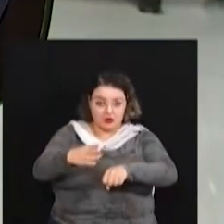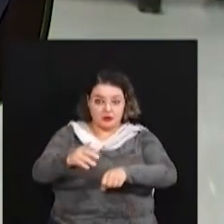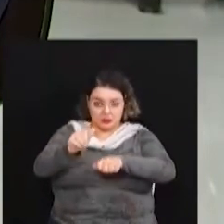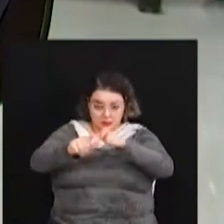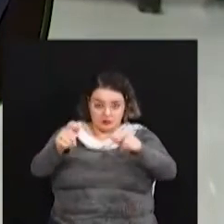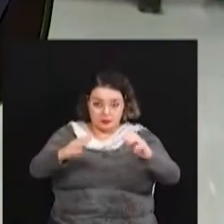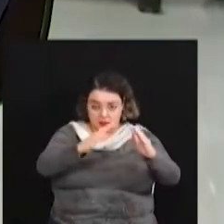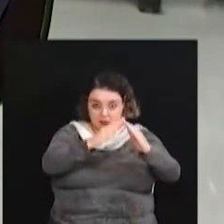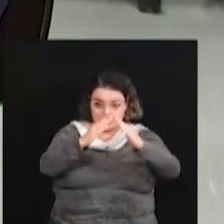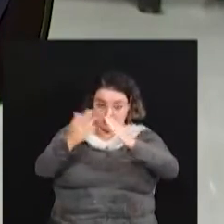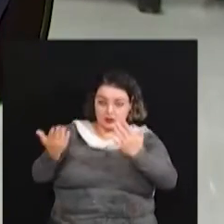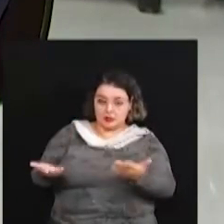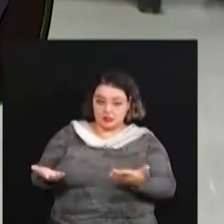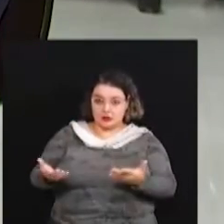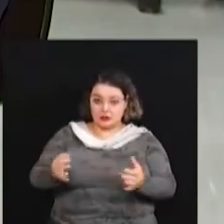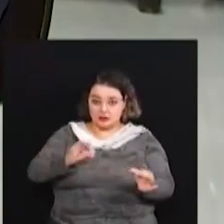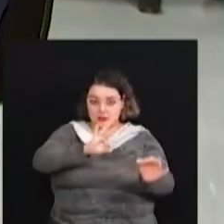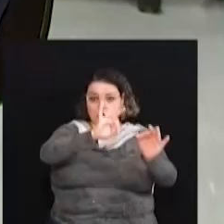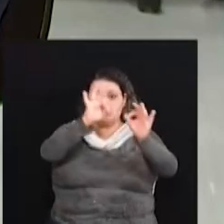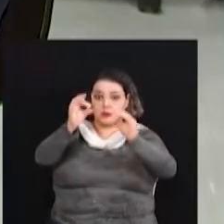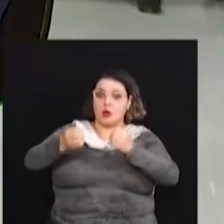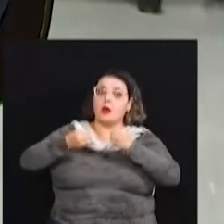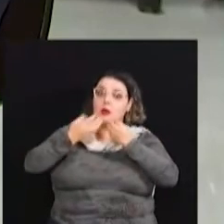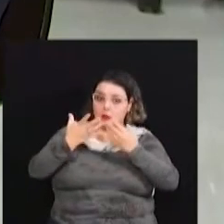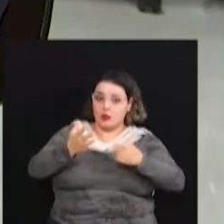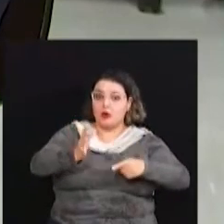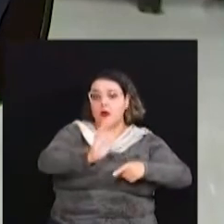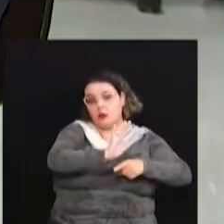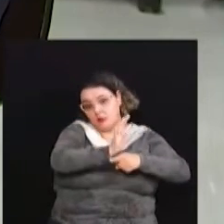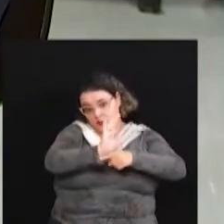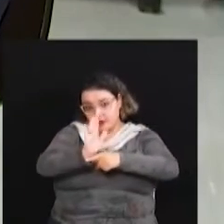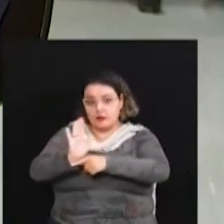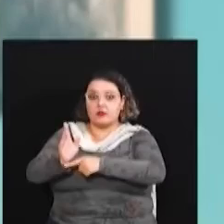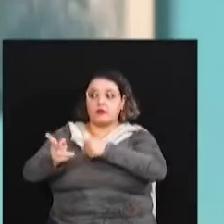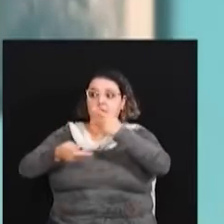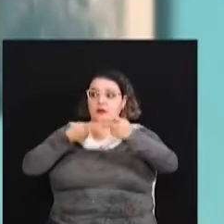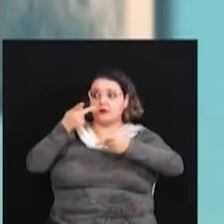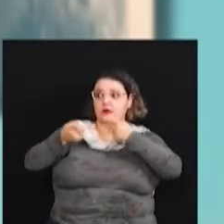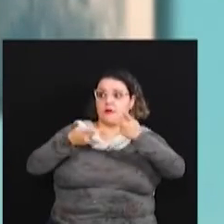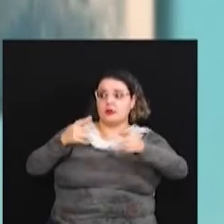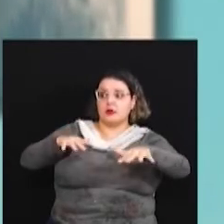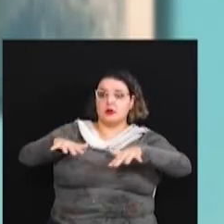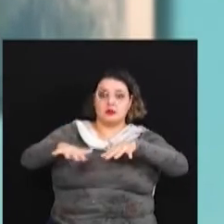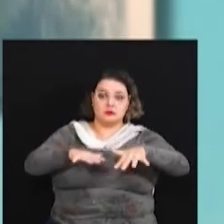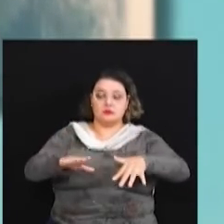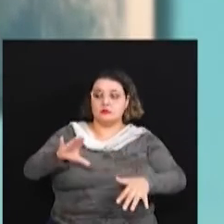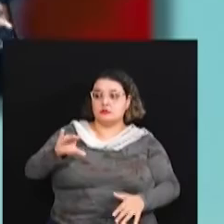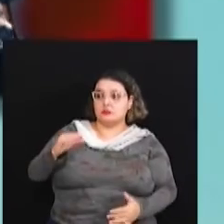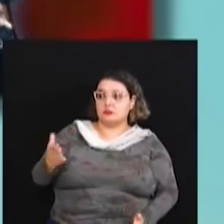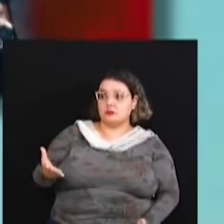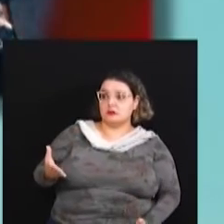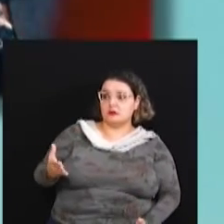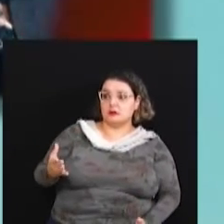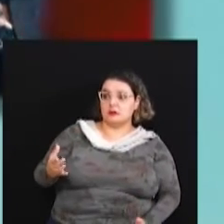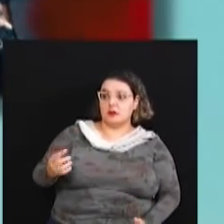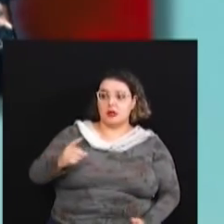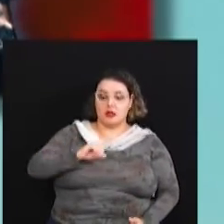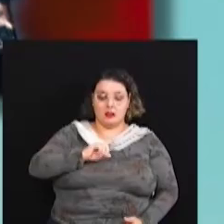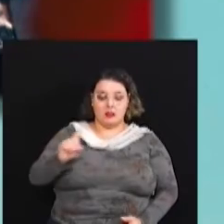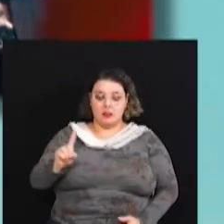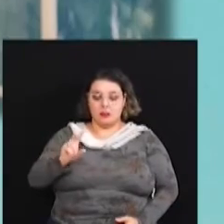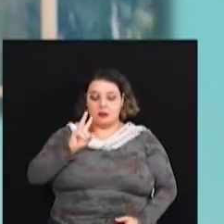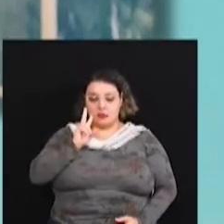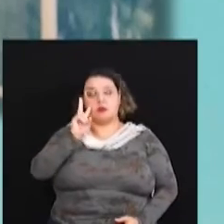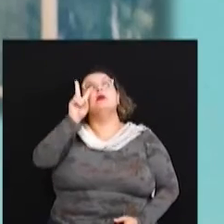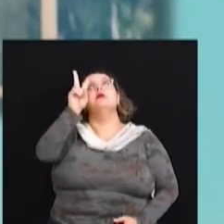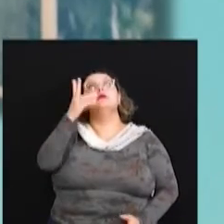dica para o pessoal de casa, se quiser assistir um bom filme que fale sobre esse movimento anti-ciência, assista ao filme Não Olhe para Cima.